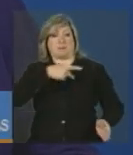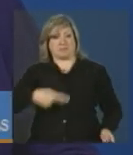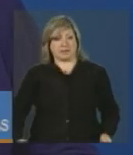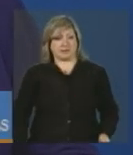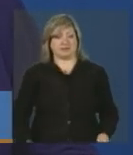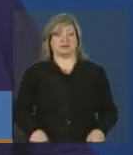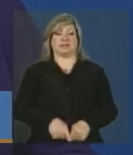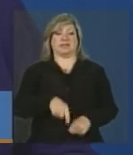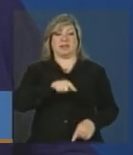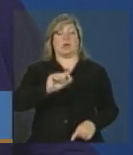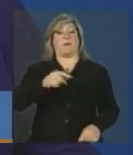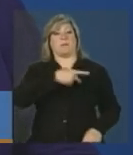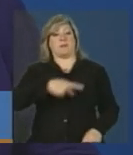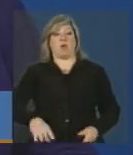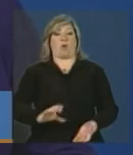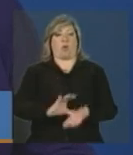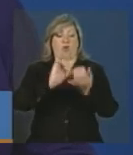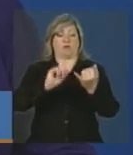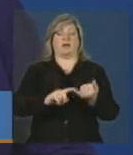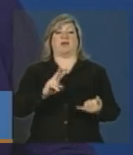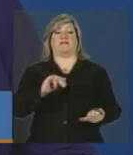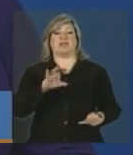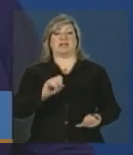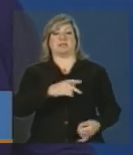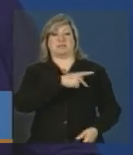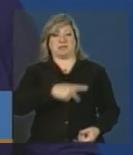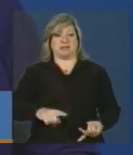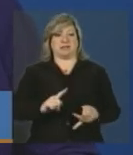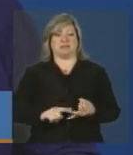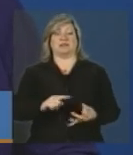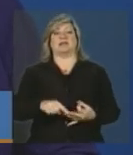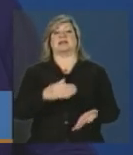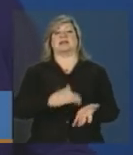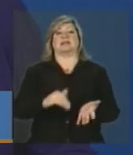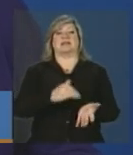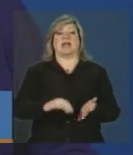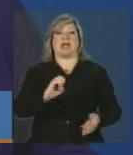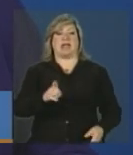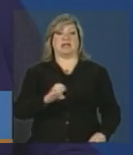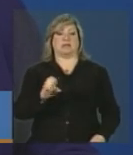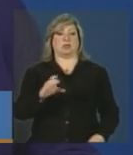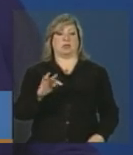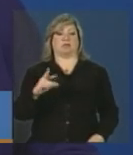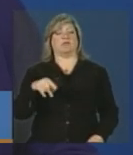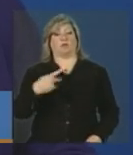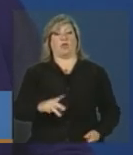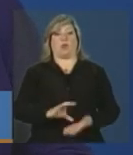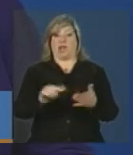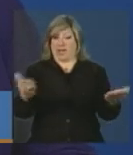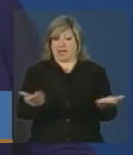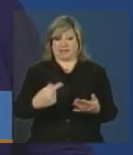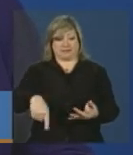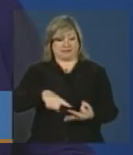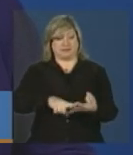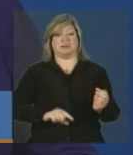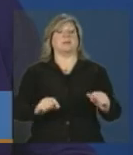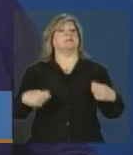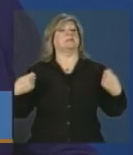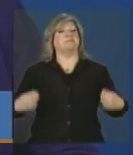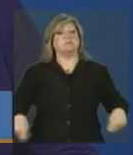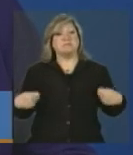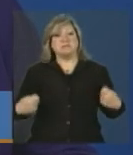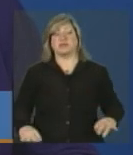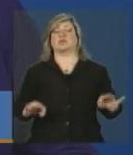o presidente do conselho, o vice-presidente e o secretário executivo do conselho. Esses, nesse momento, é fundamental que estejam